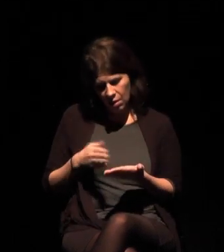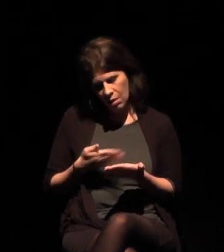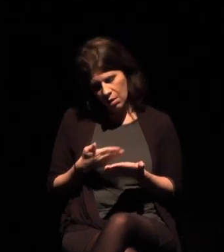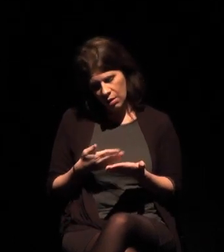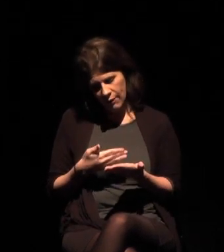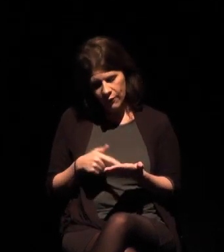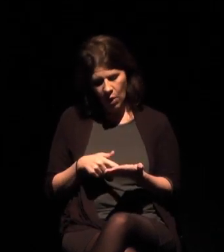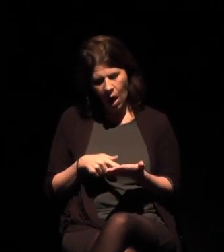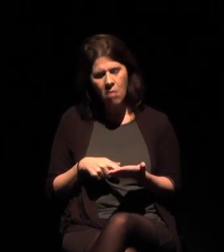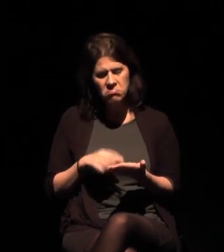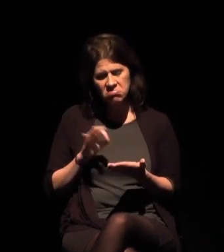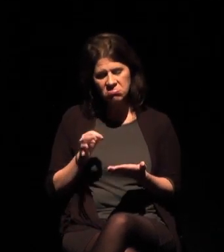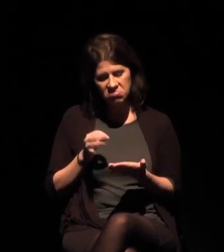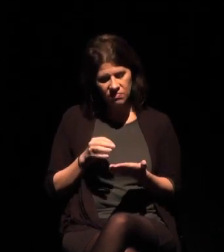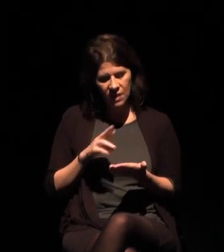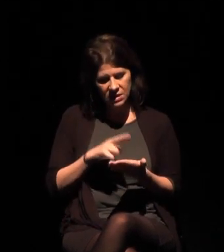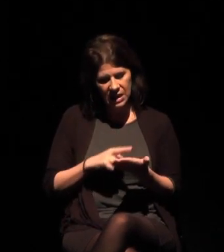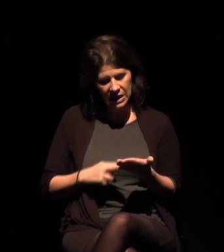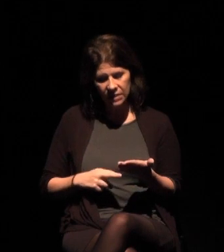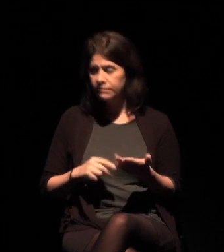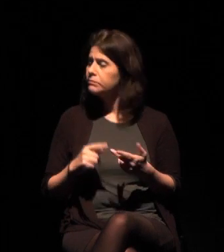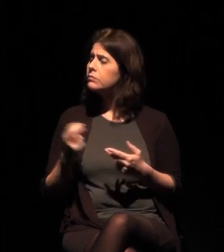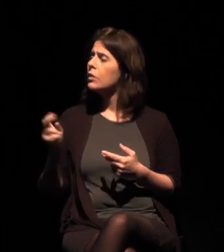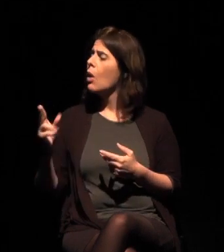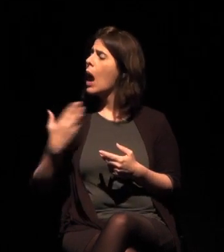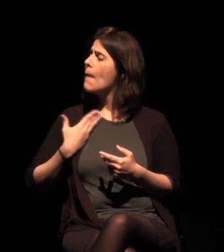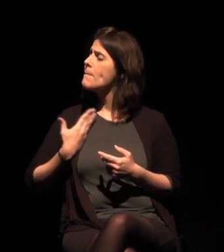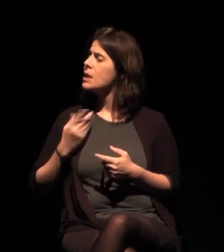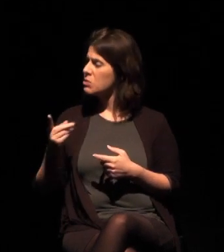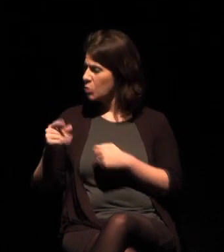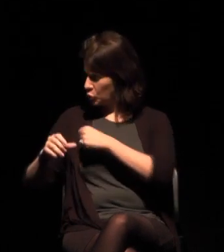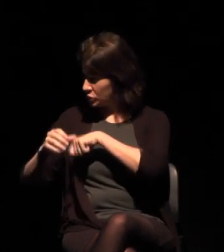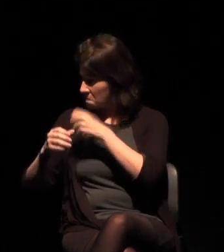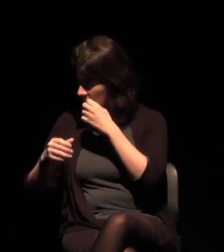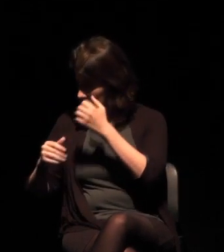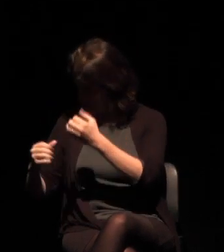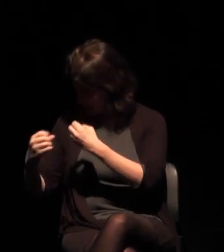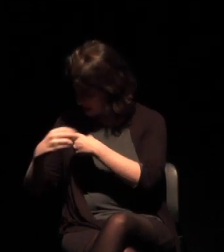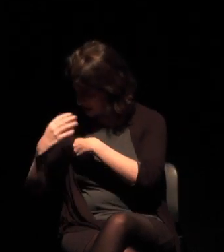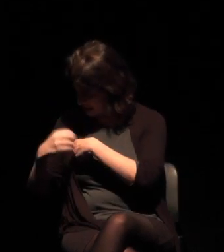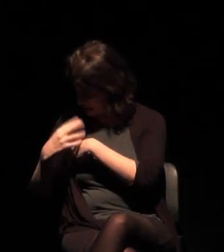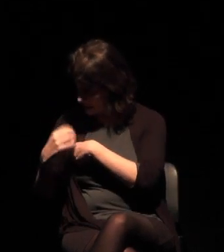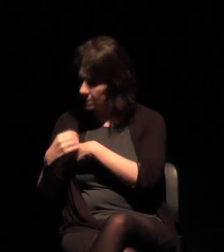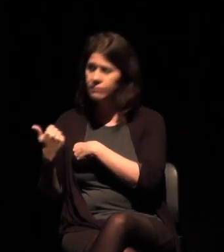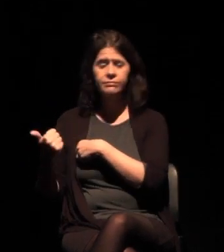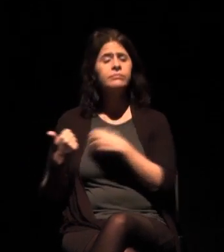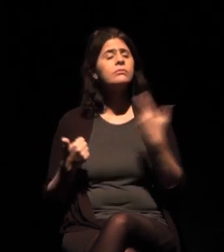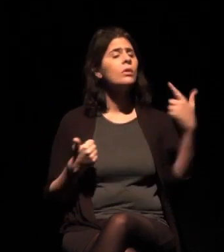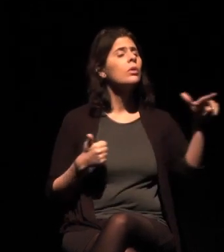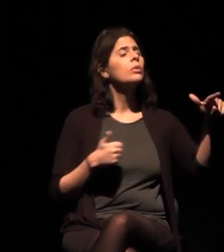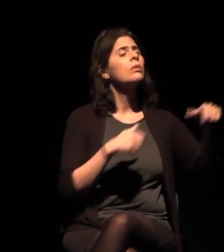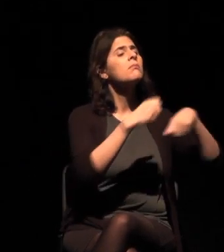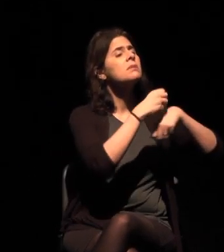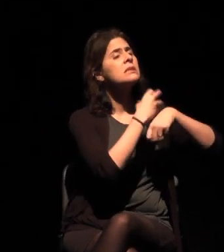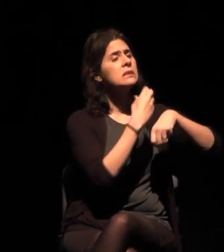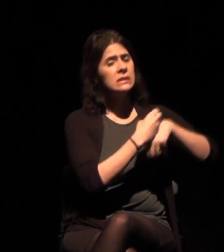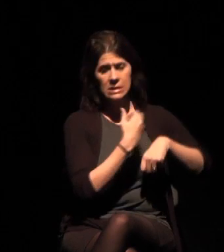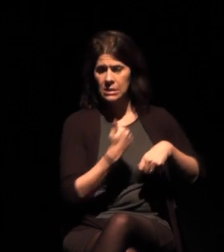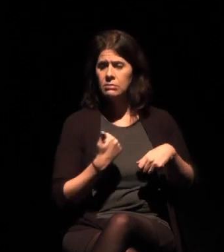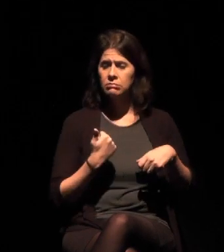que cozinha bem com algum amigo ou um parente um xamã ou alguém que conhece pois bem a pergunta